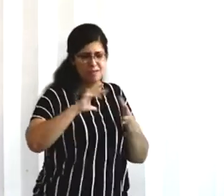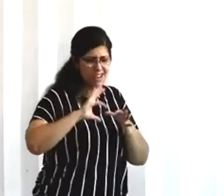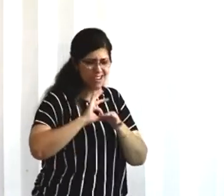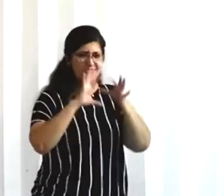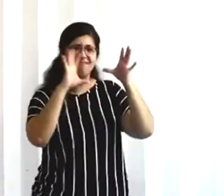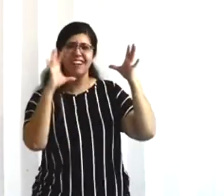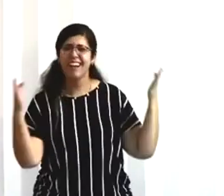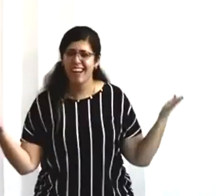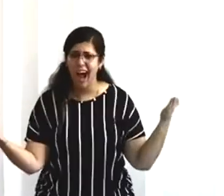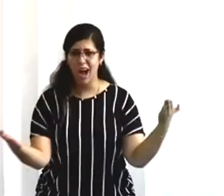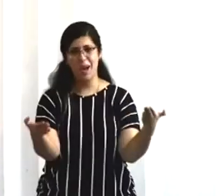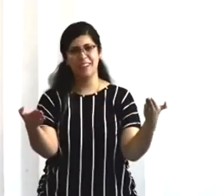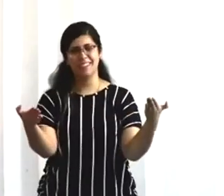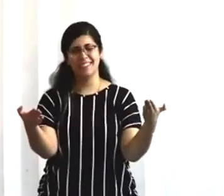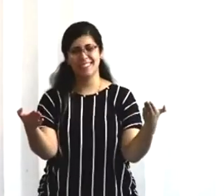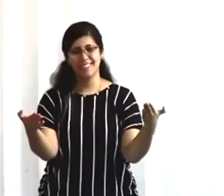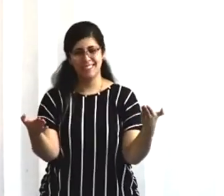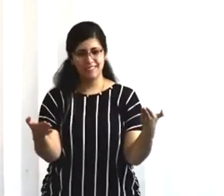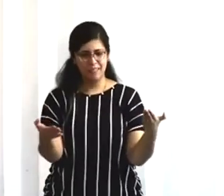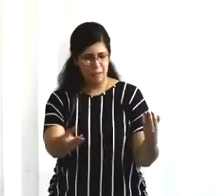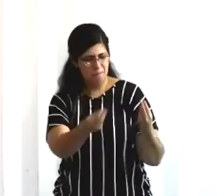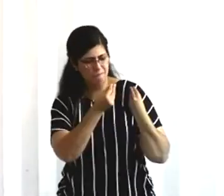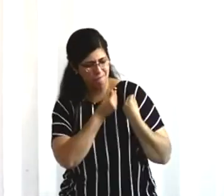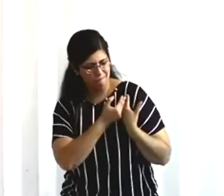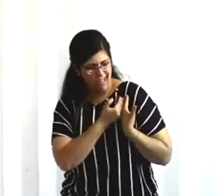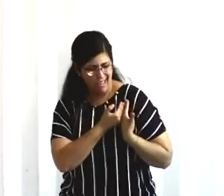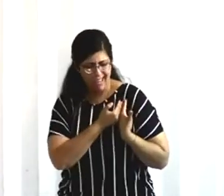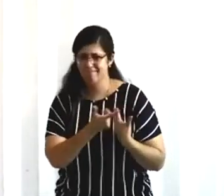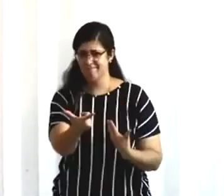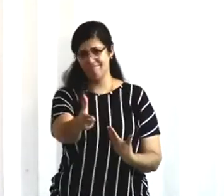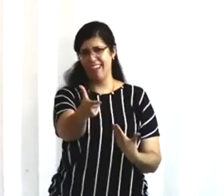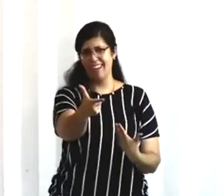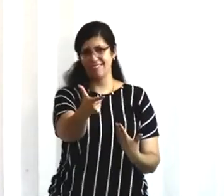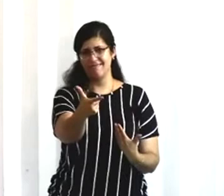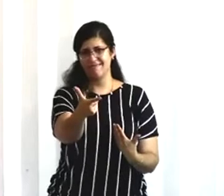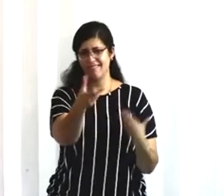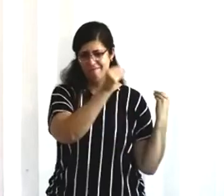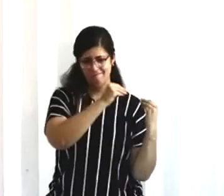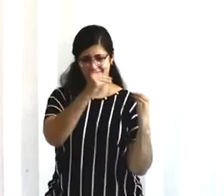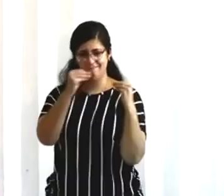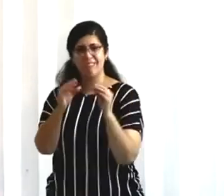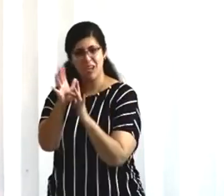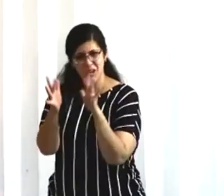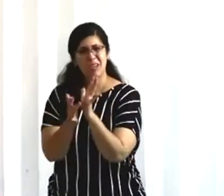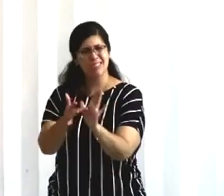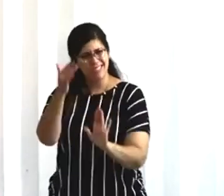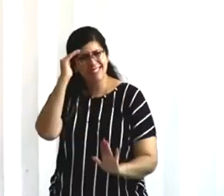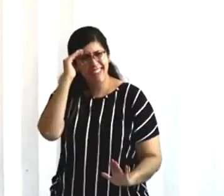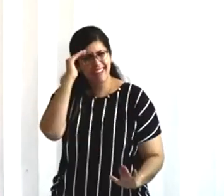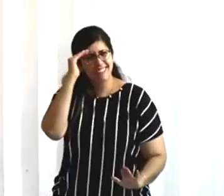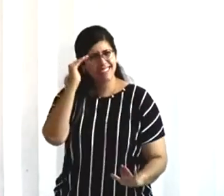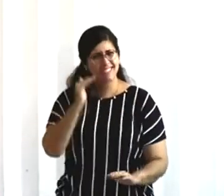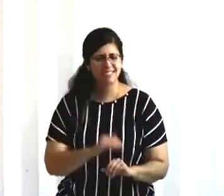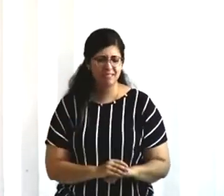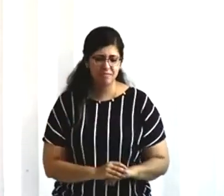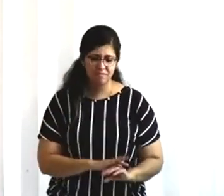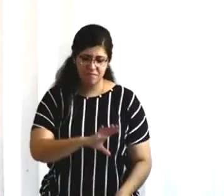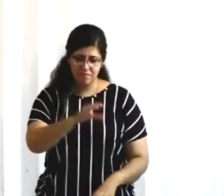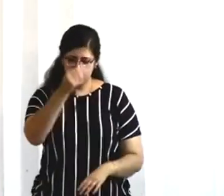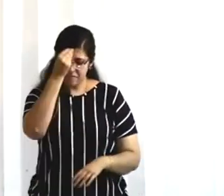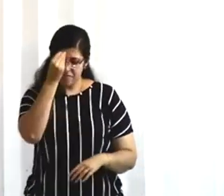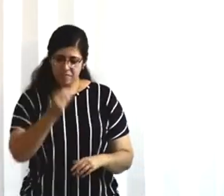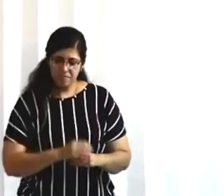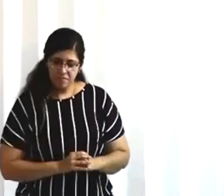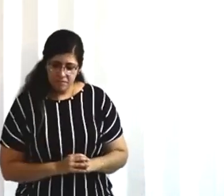sobre nós, por conta da queda do homem. E o texto vai falar aqui dos medianitas, e